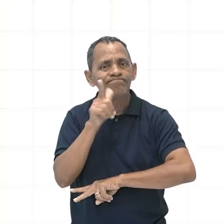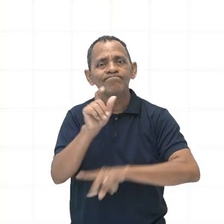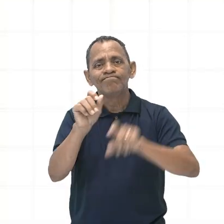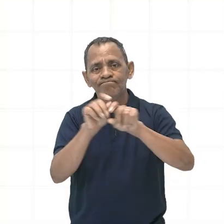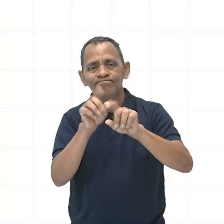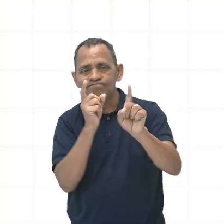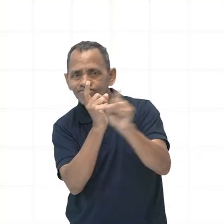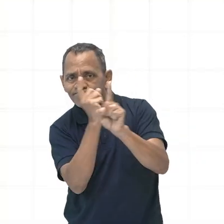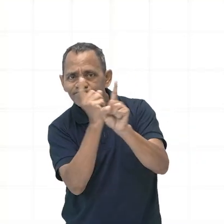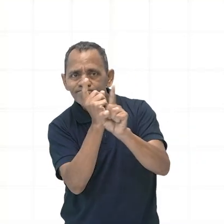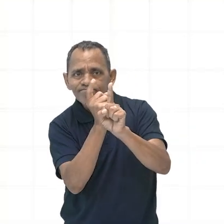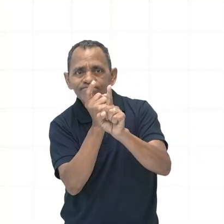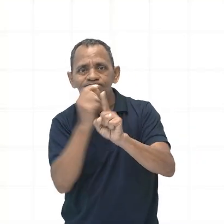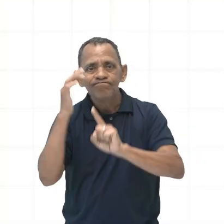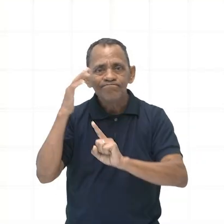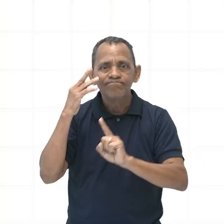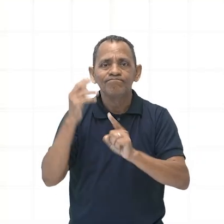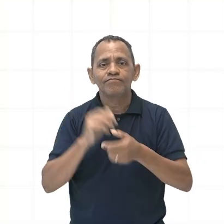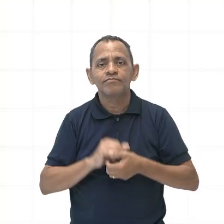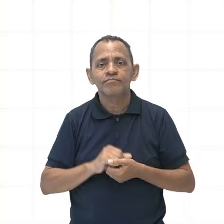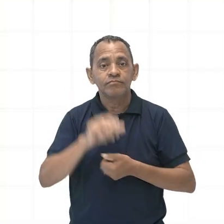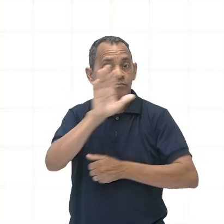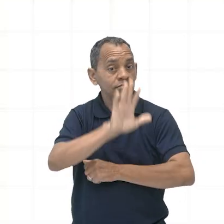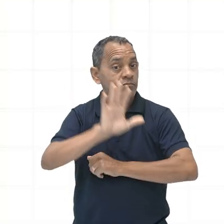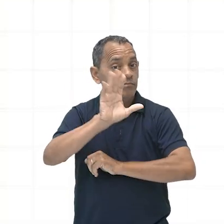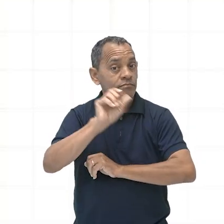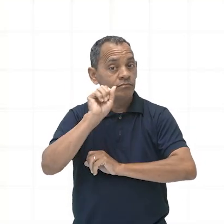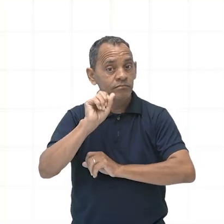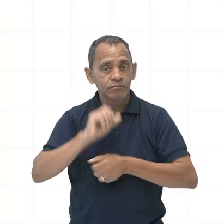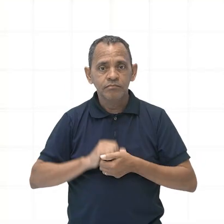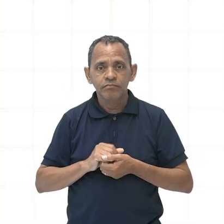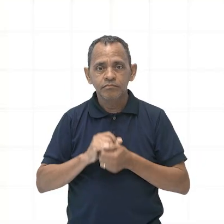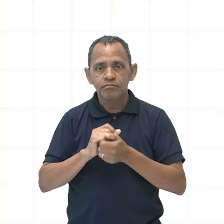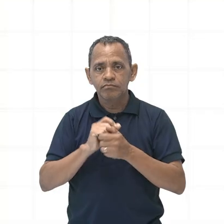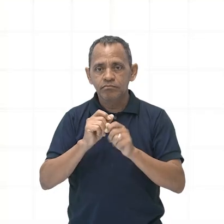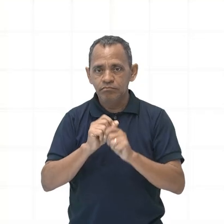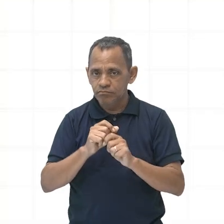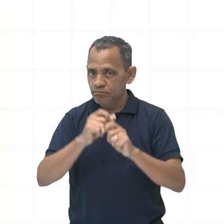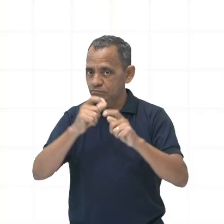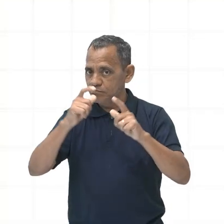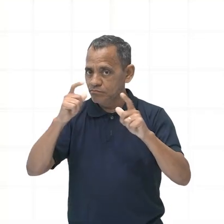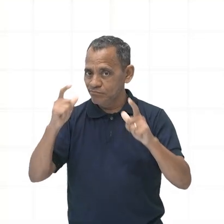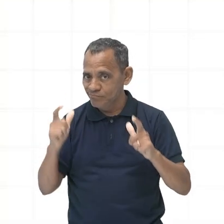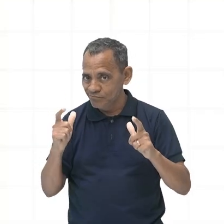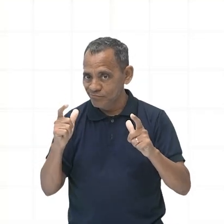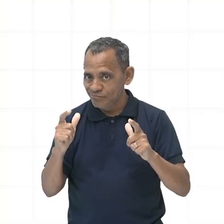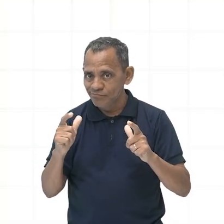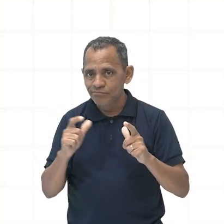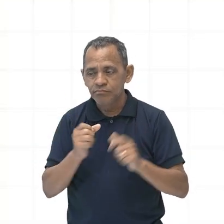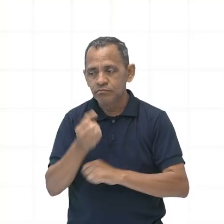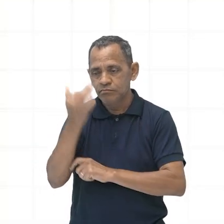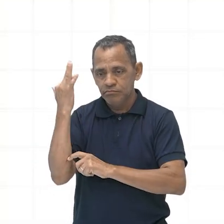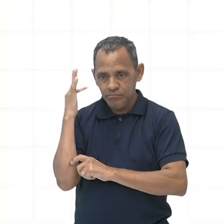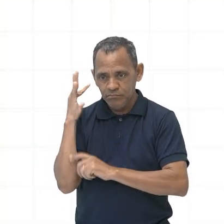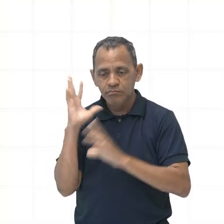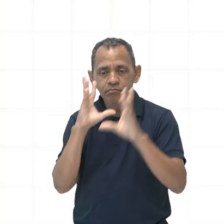qual é a situação. Geralmente, quanto maior a quantidade, mais escuro vai